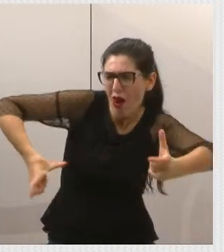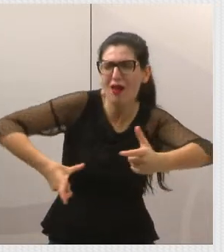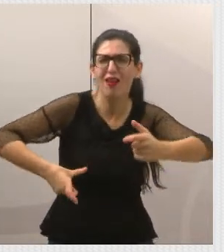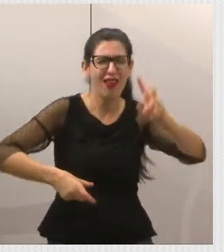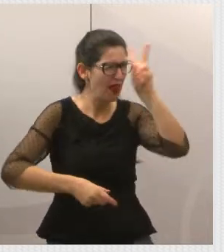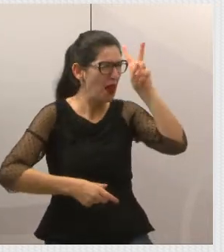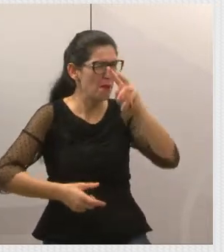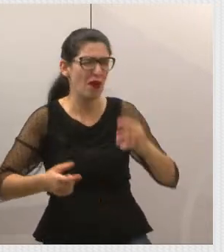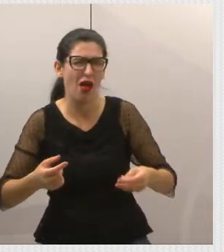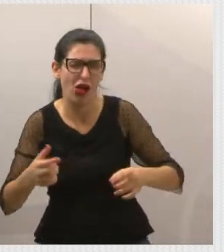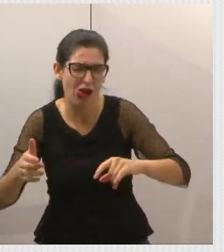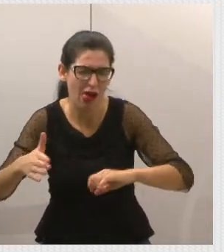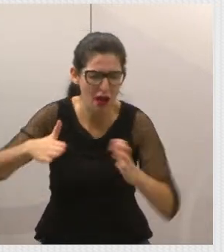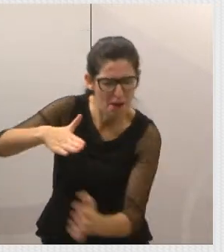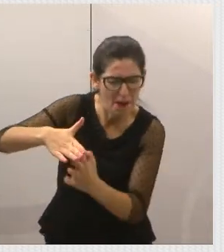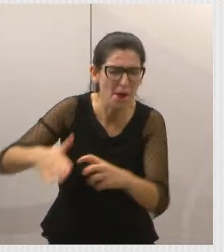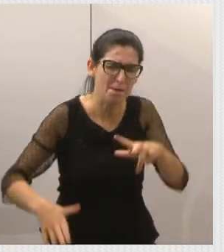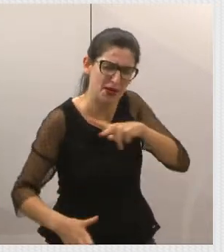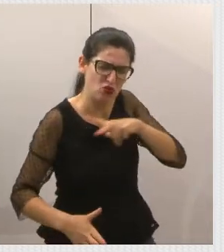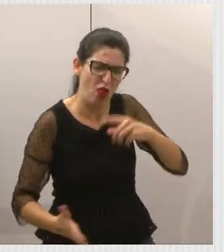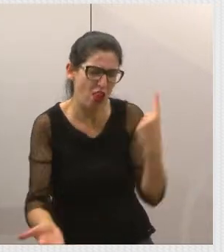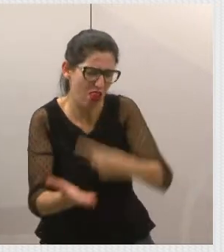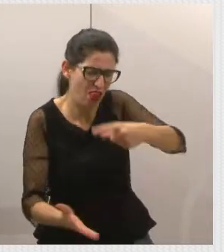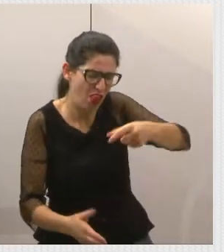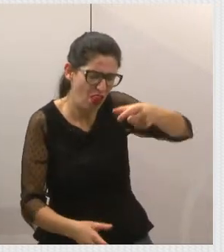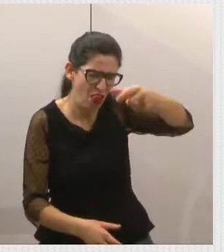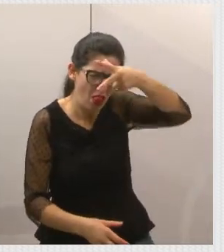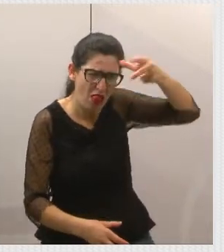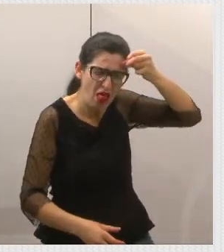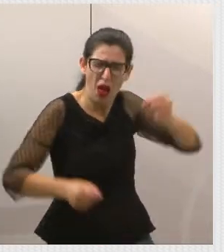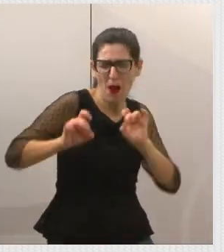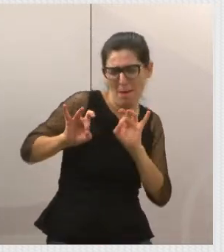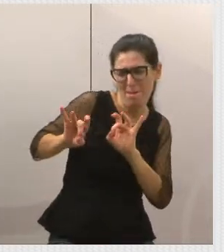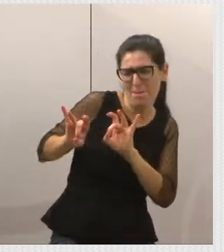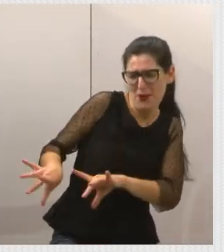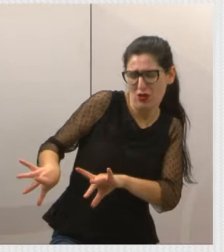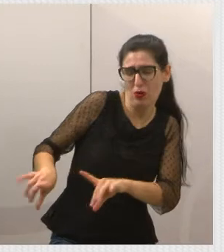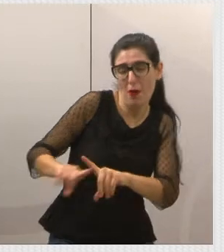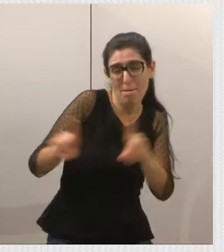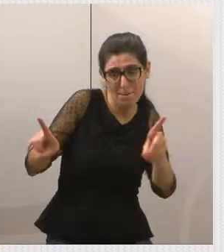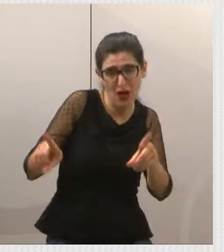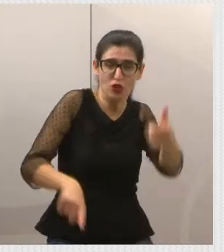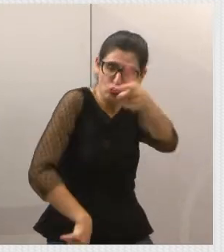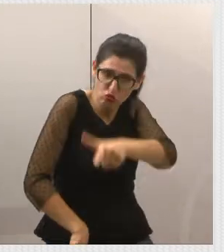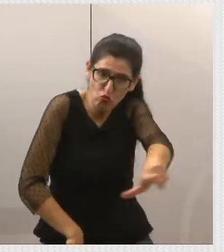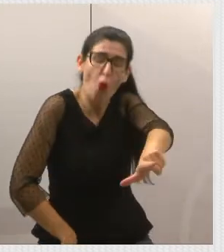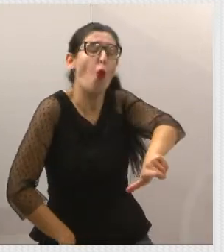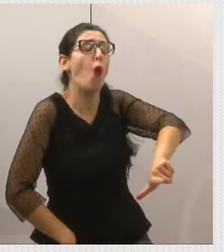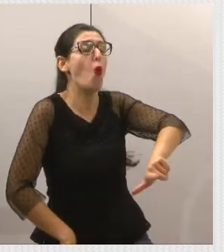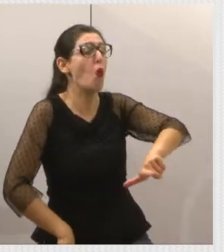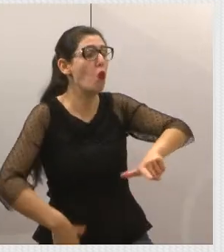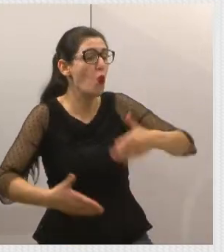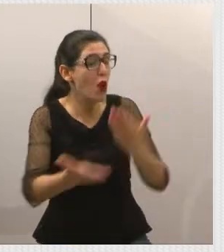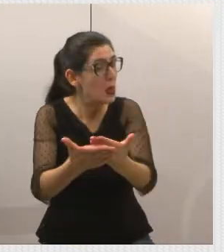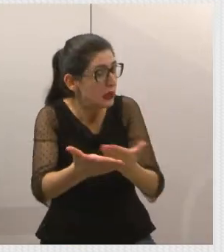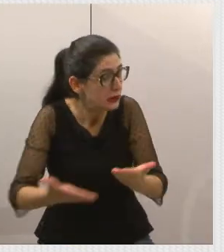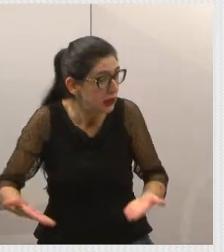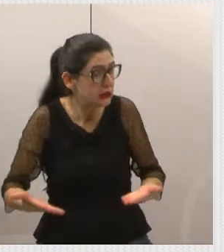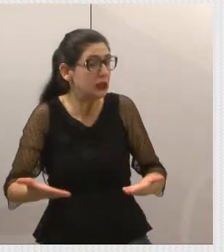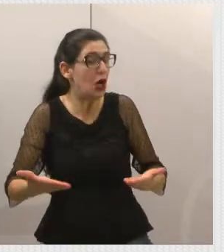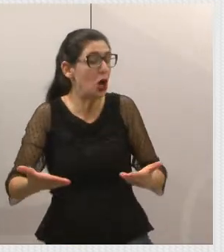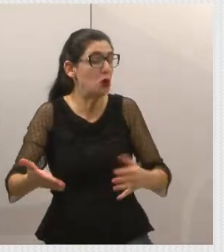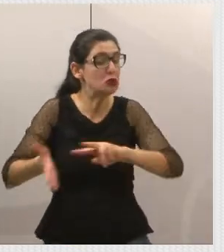empresa abandonou, e agora a gente está conseguindo retomar a licitação para a gente dar continuidade à obra.